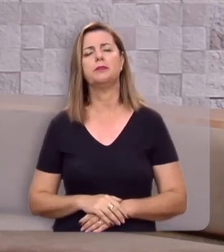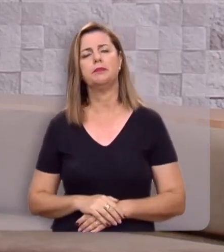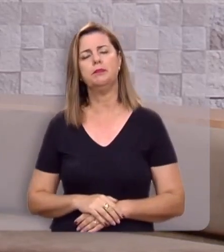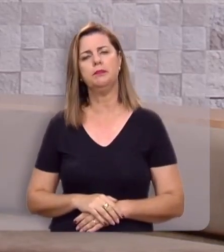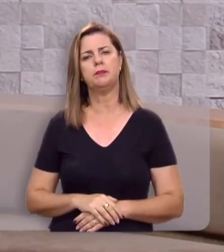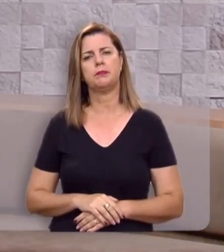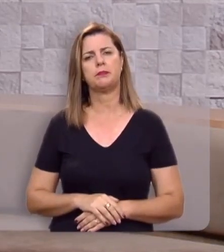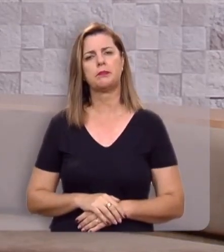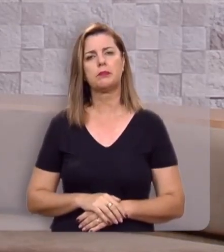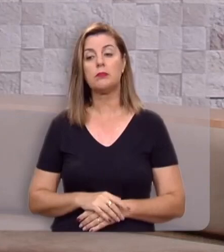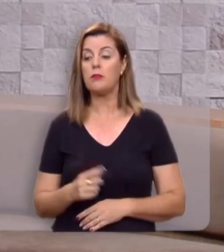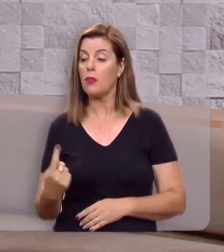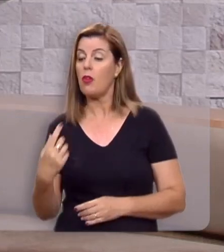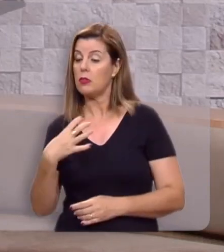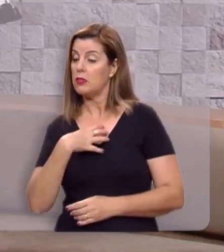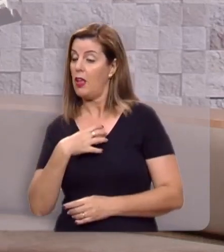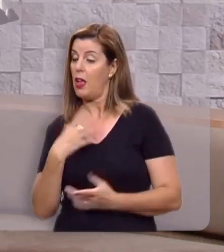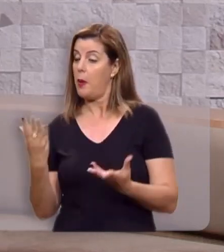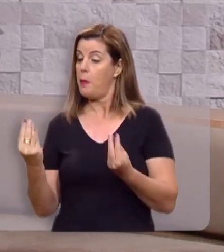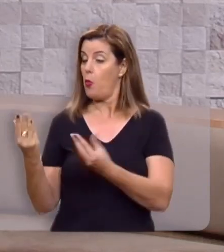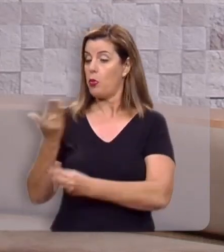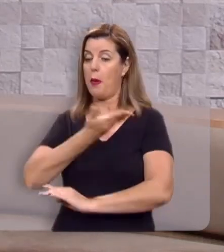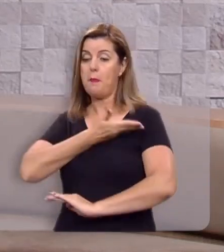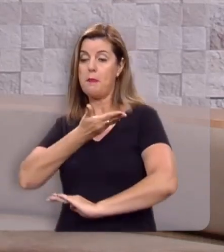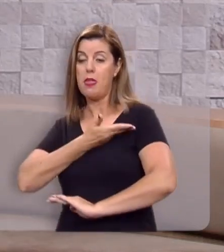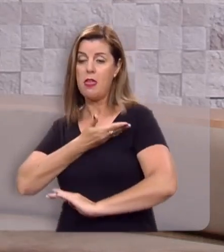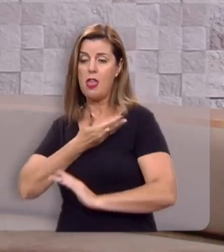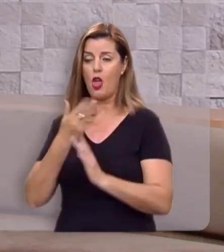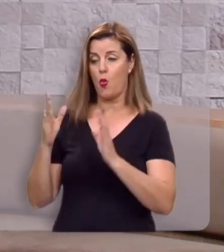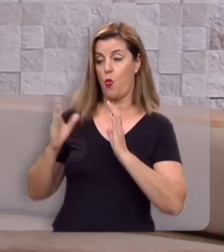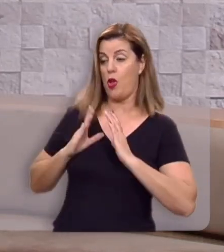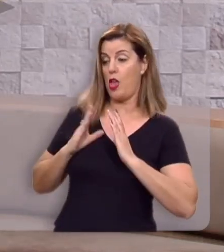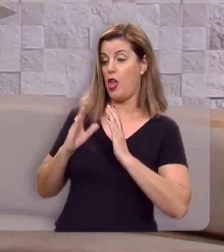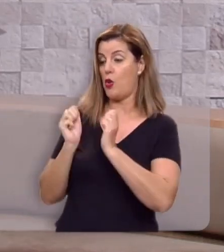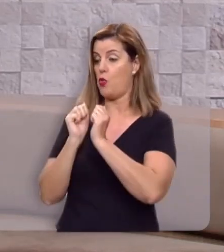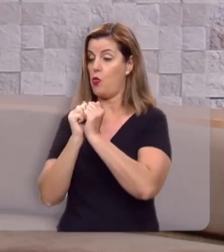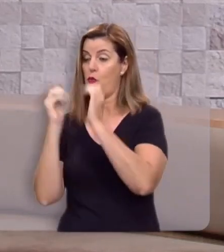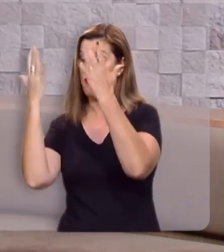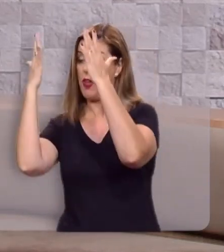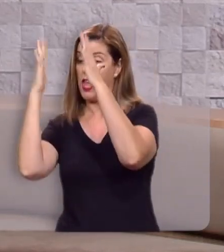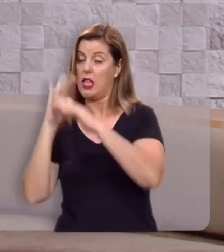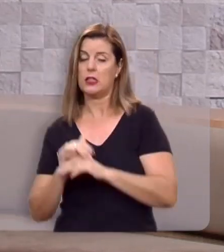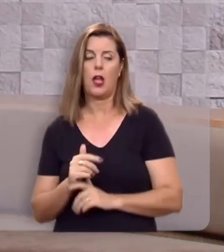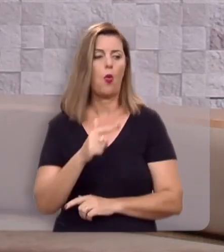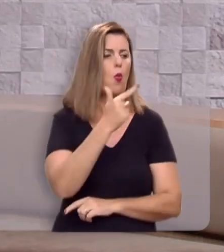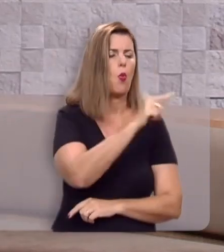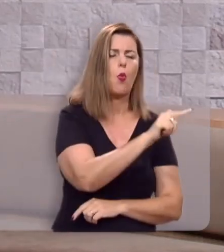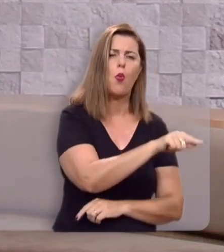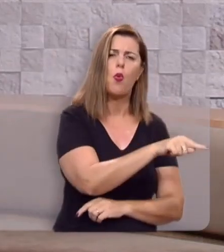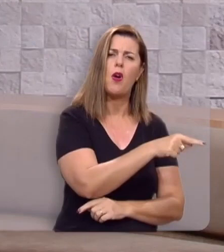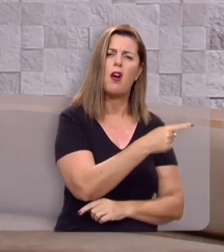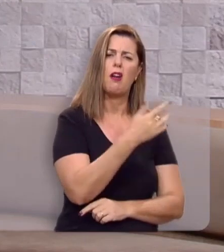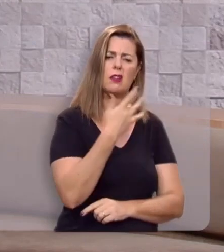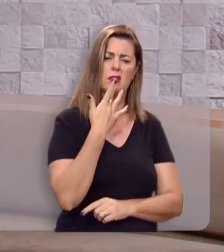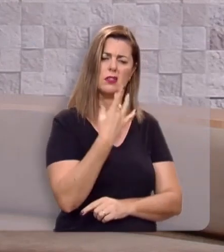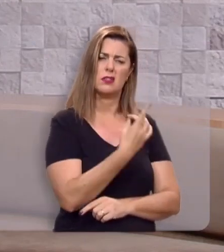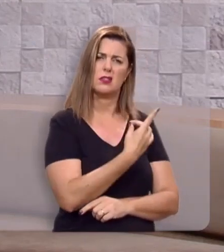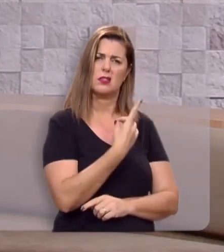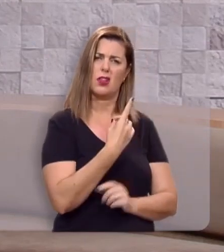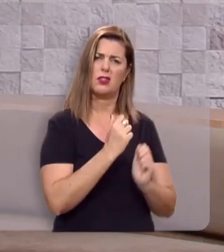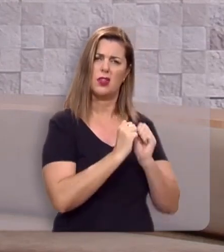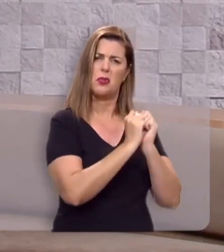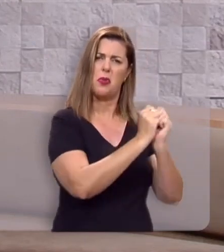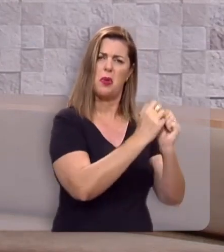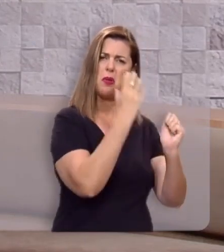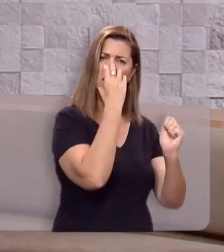estômago. Um está cercado de muitos amigos em seus banquetes, o outro recebe a